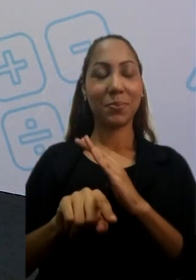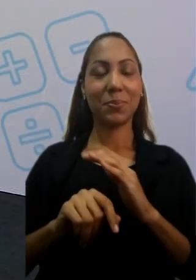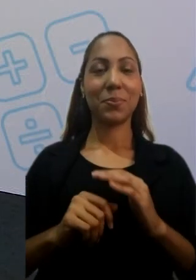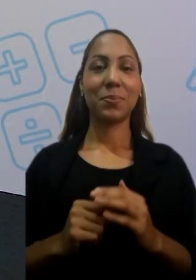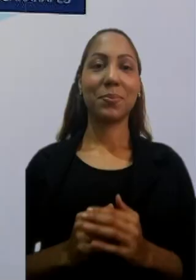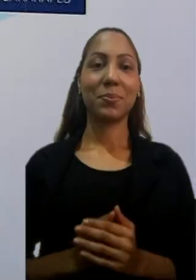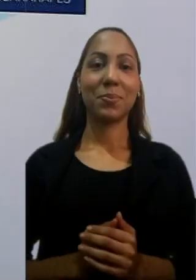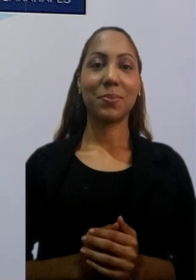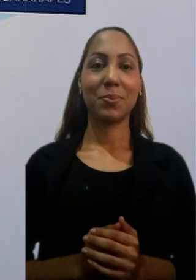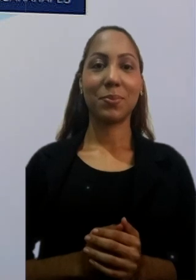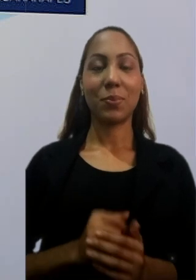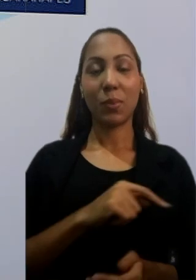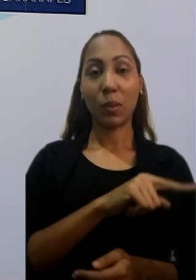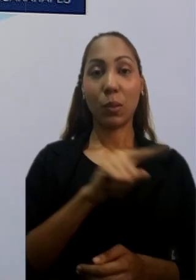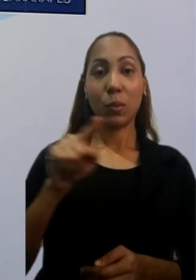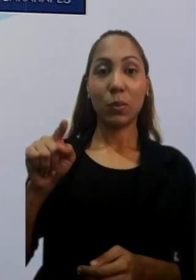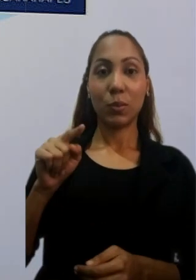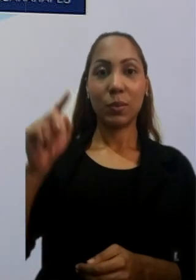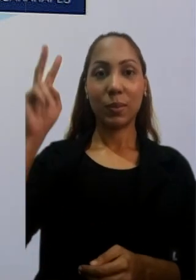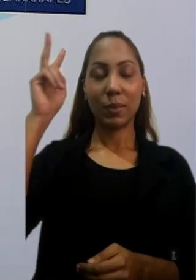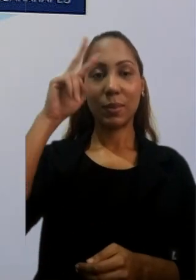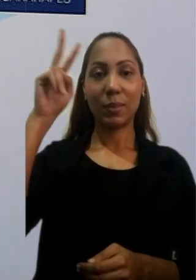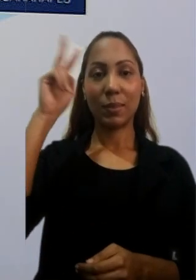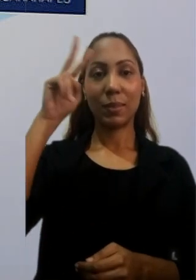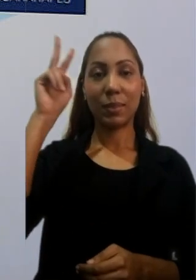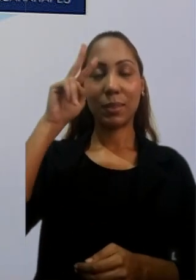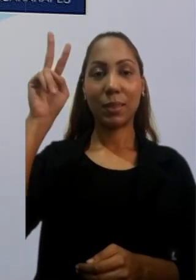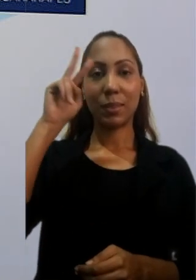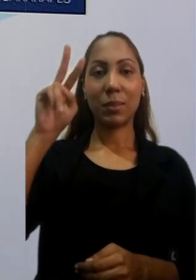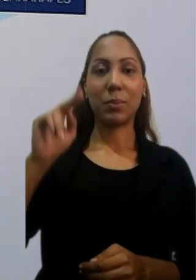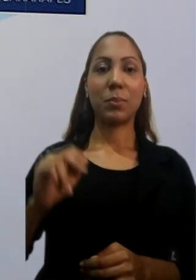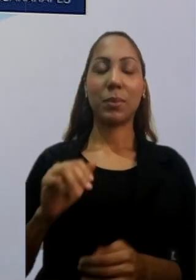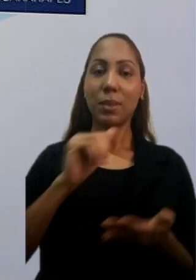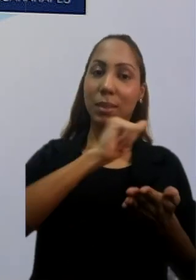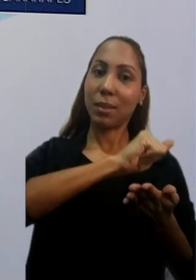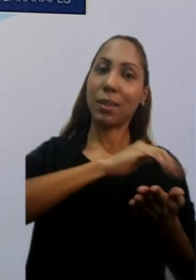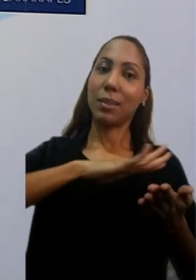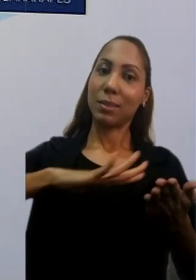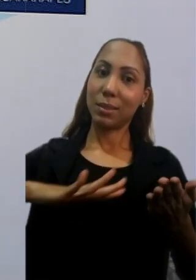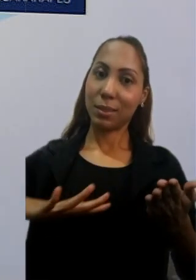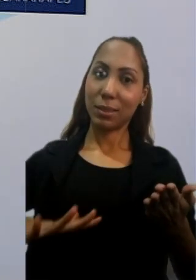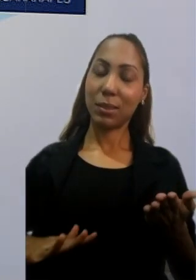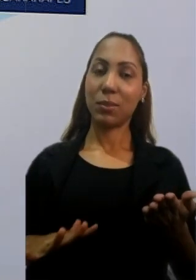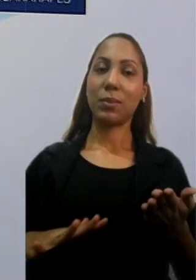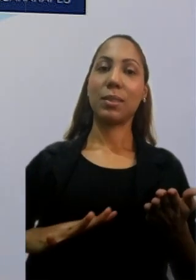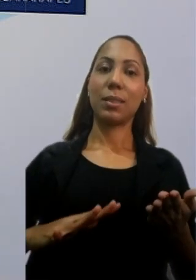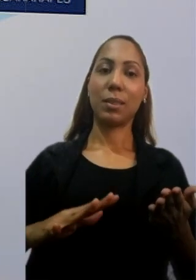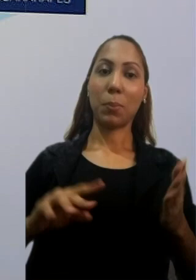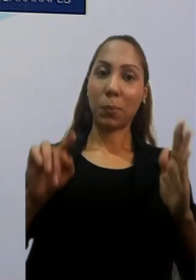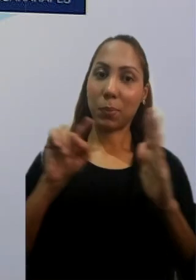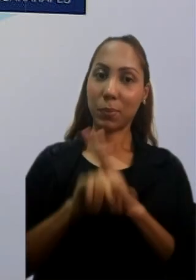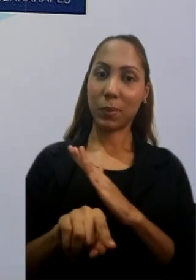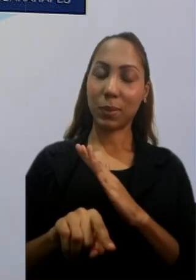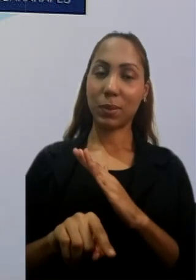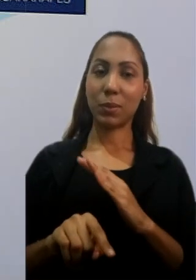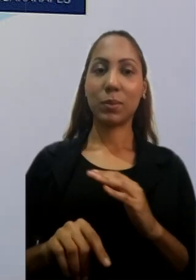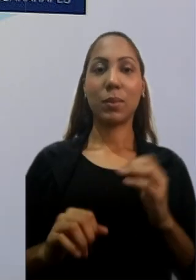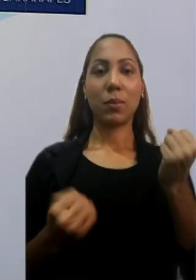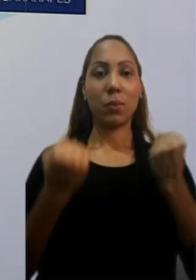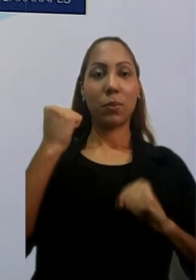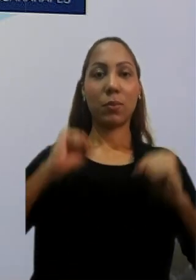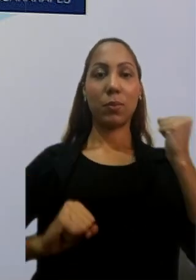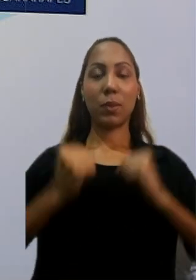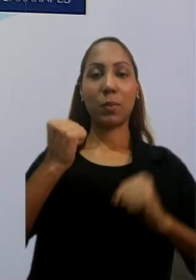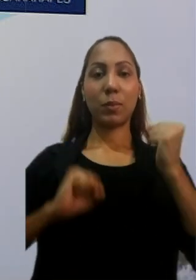Então, vocês lembram que deixei a atividade onde tinha esse problema? Em uma